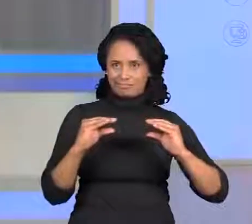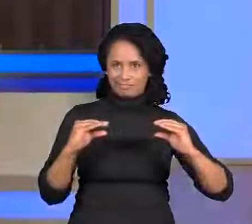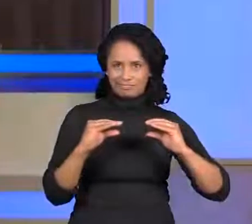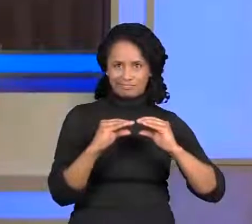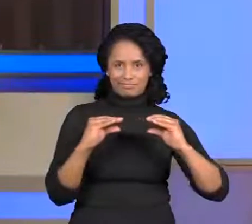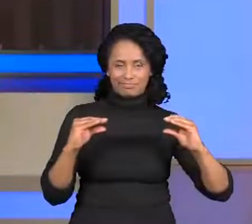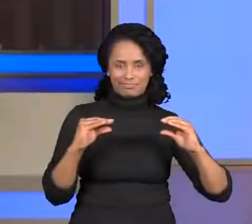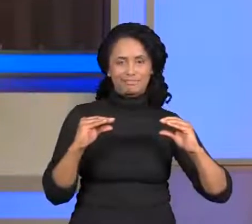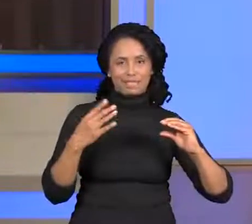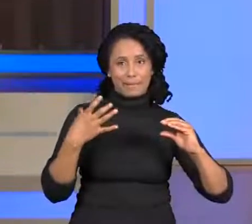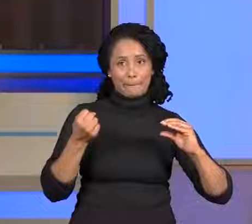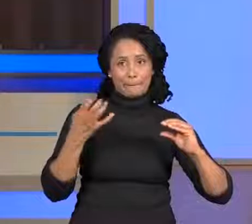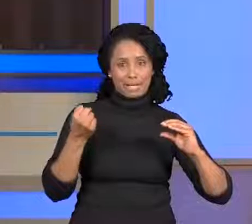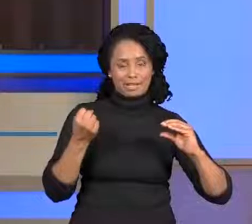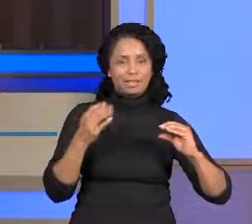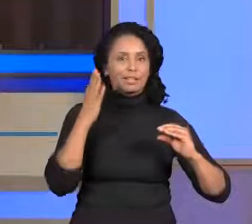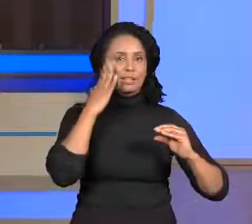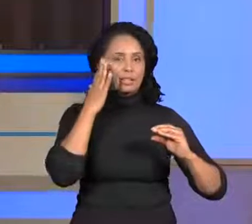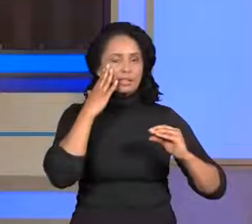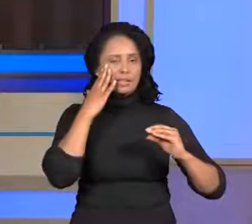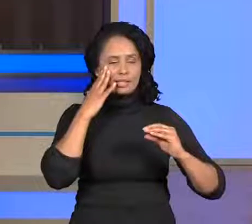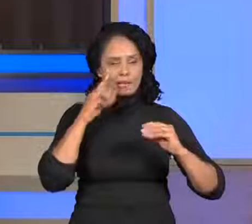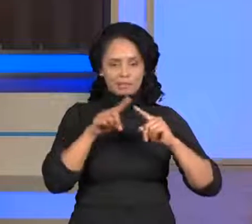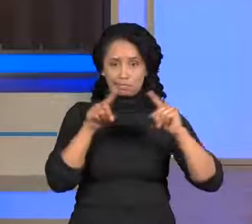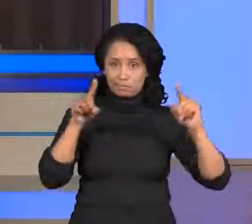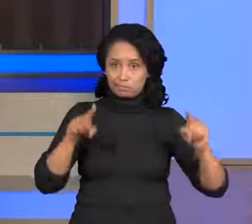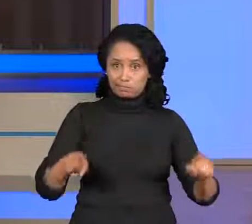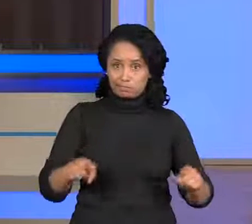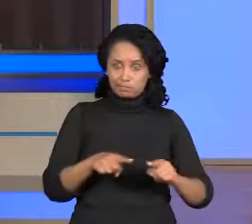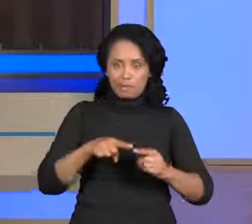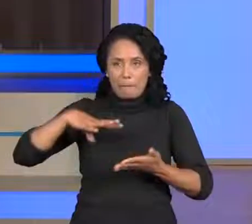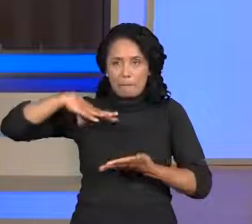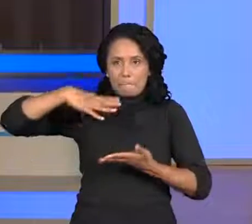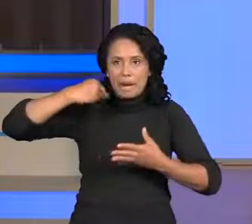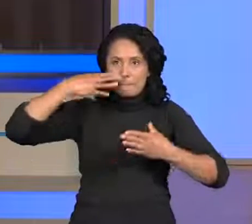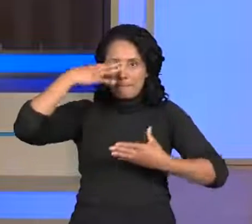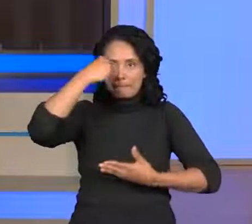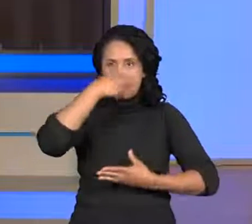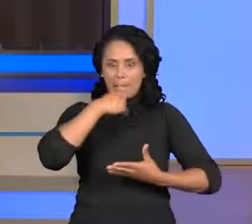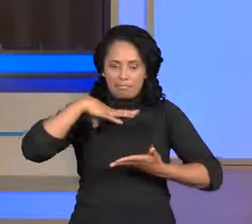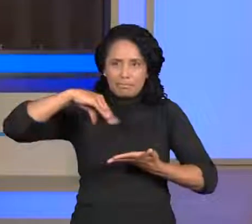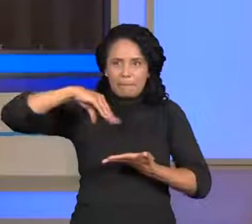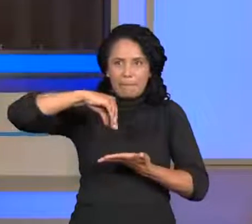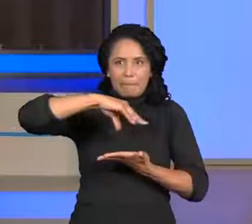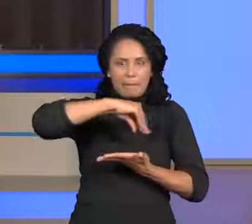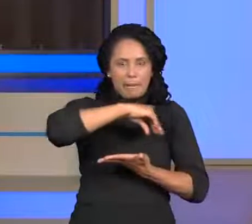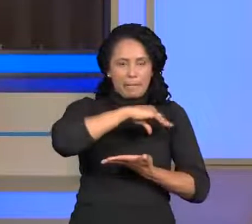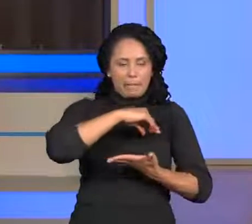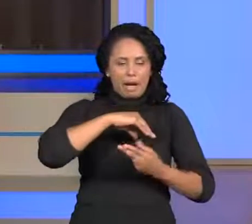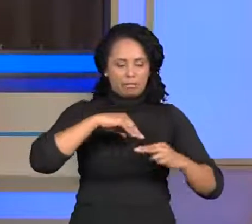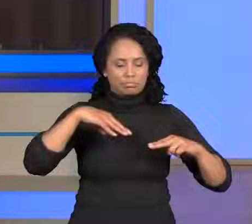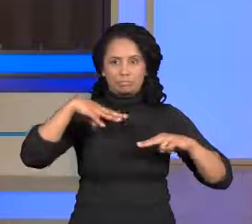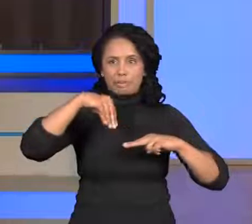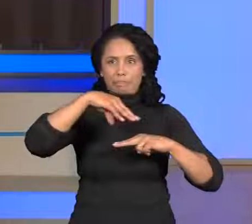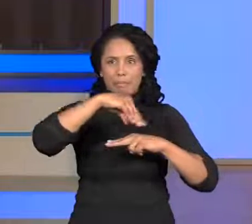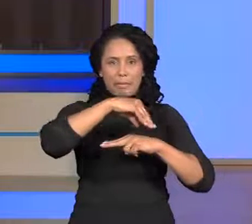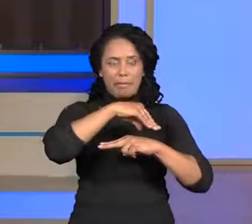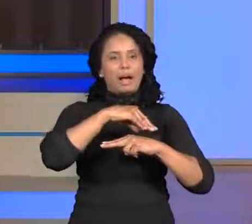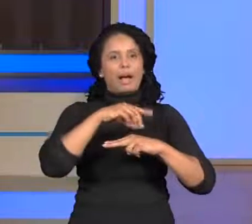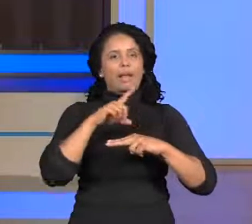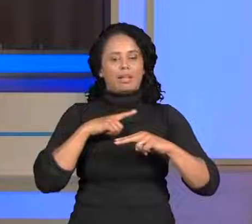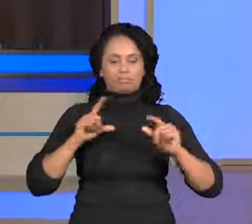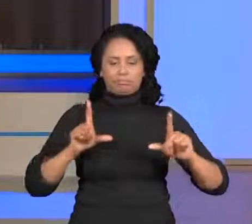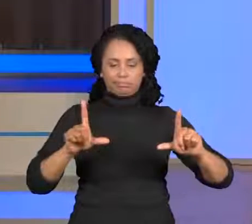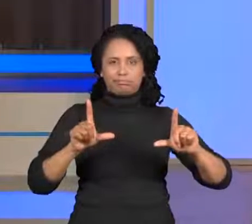de raio-x também a gente consegue Eu já vi utilizar até com batata. Para fazer gravura com batata também a gente consegue fazer. Então assim,